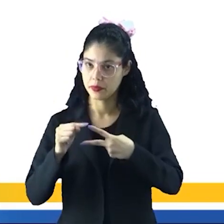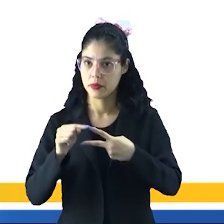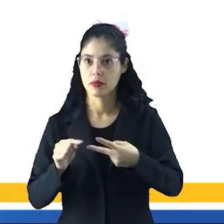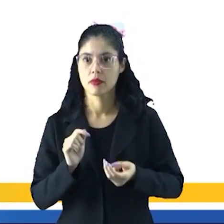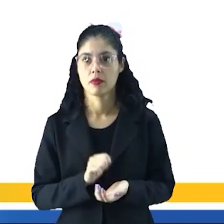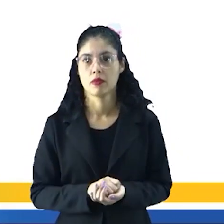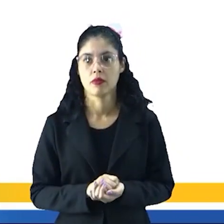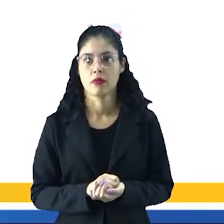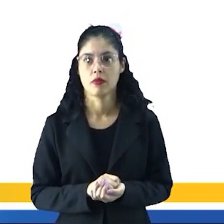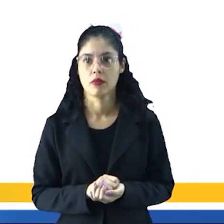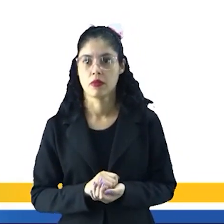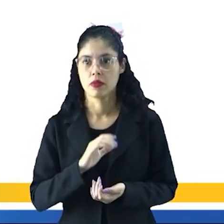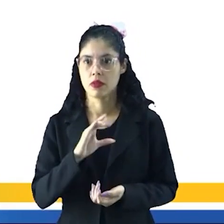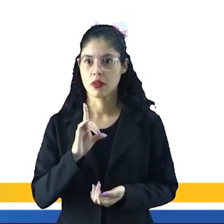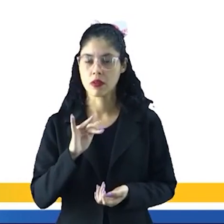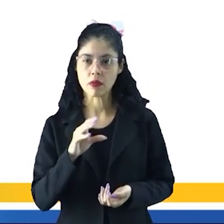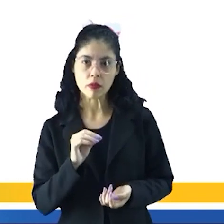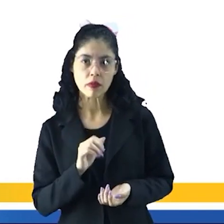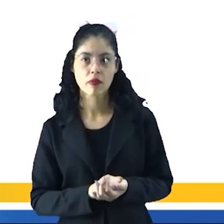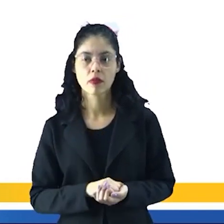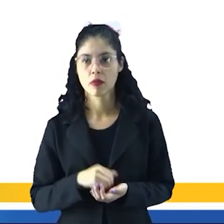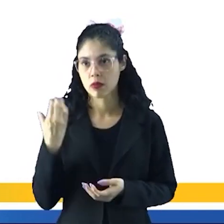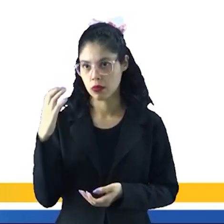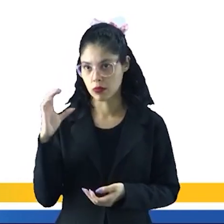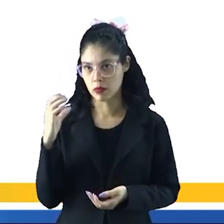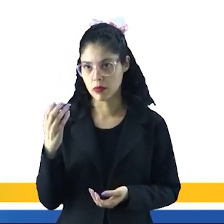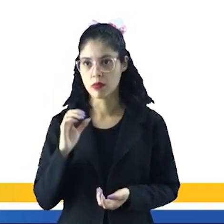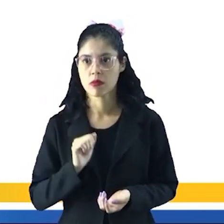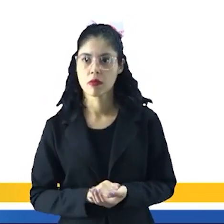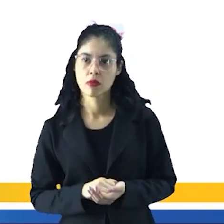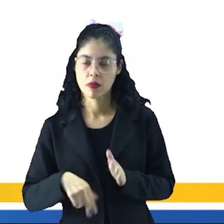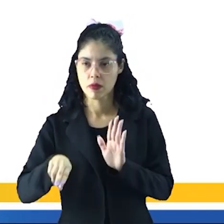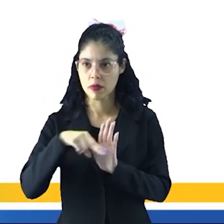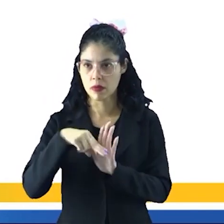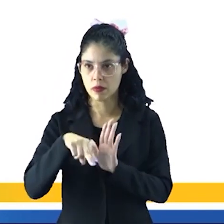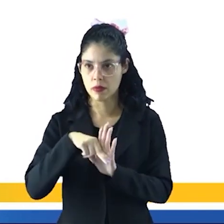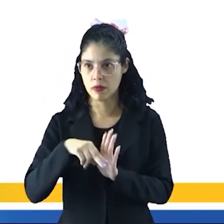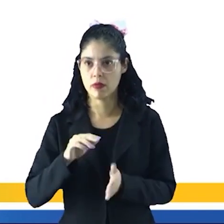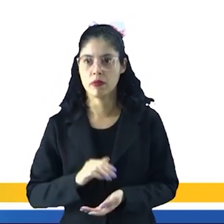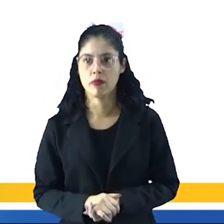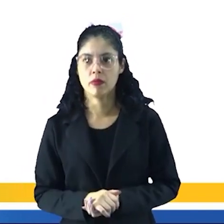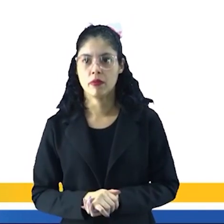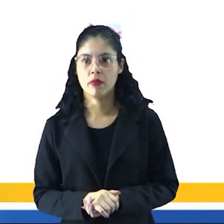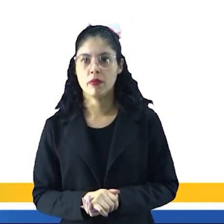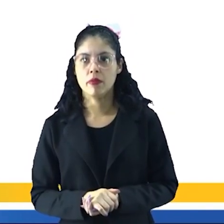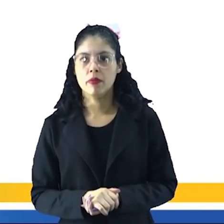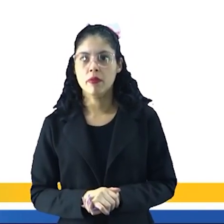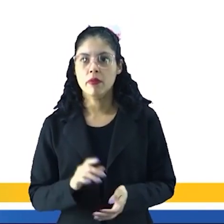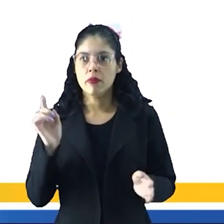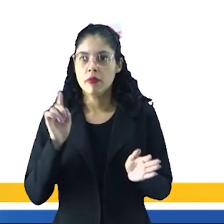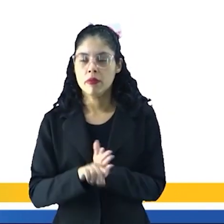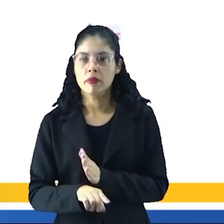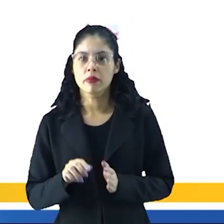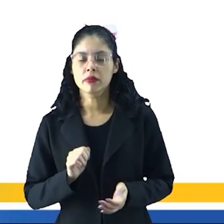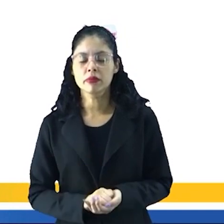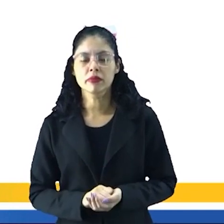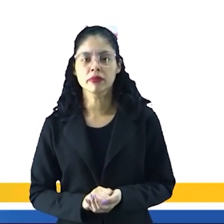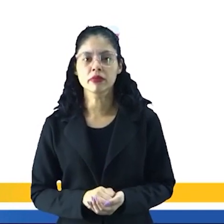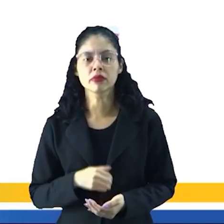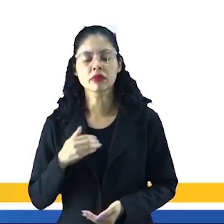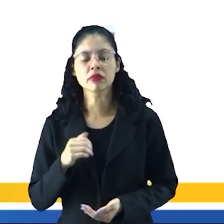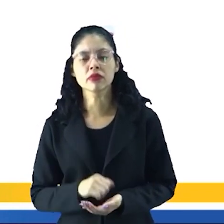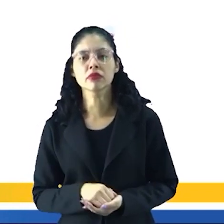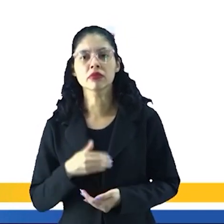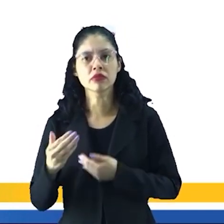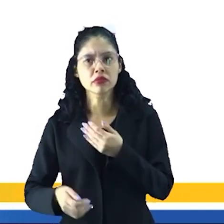de Cildo Meirelles, que é a questão da Coca-Cola e Quem Matou Herzog. E aí a pergunta vai ser a